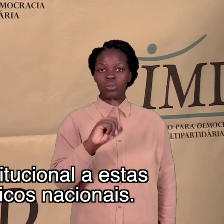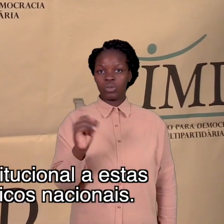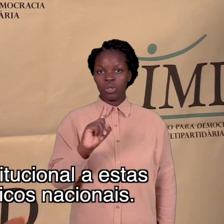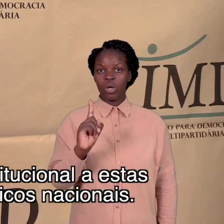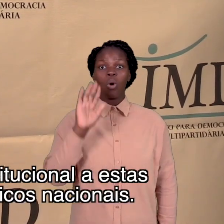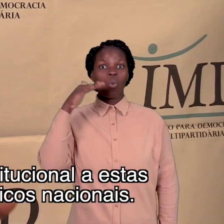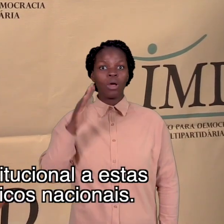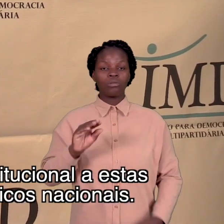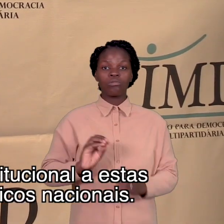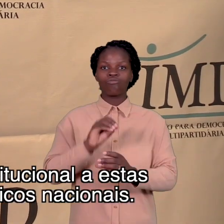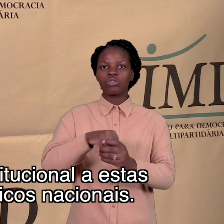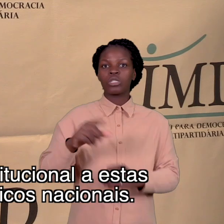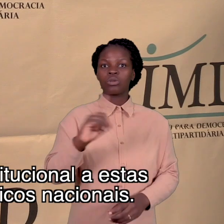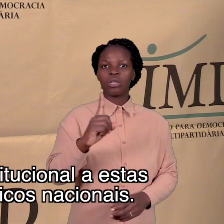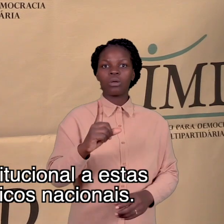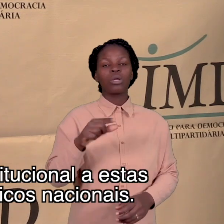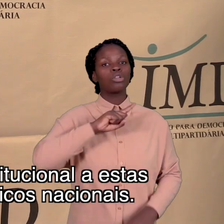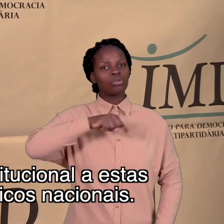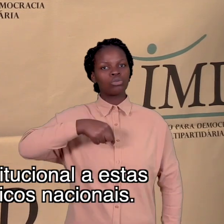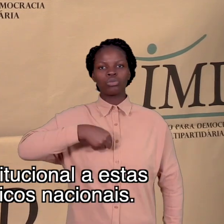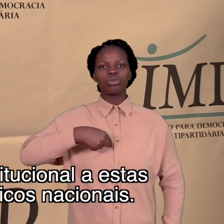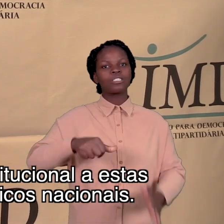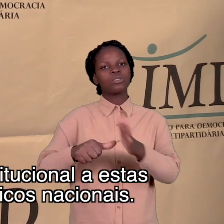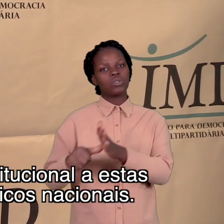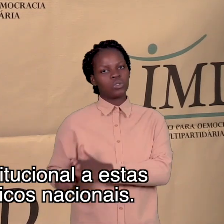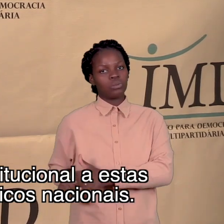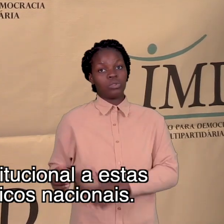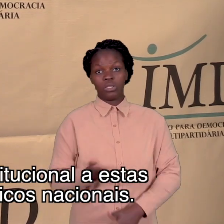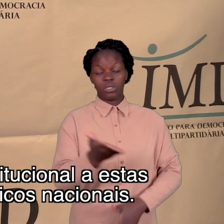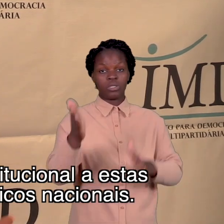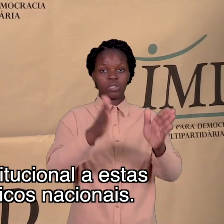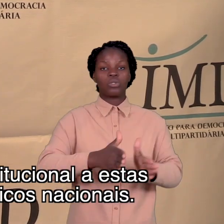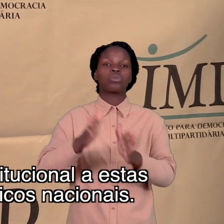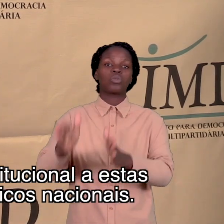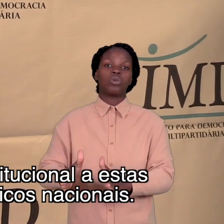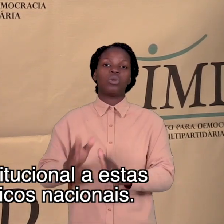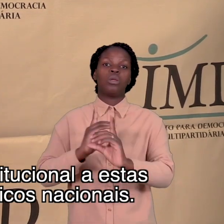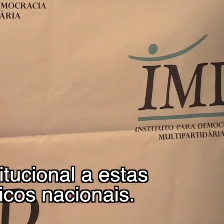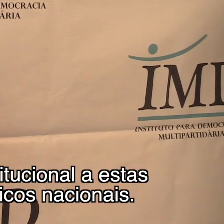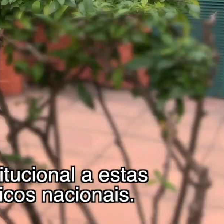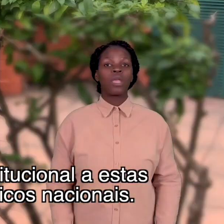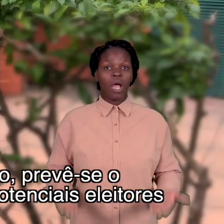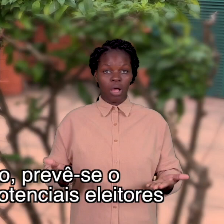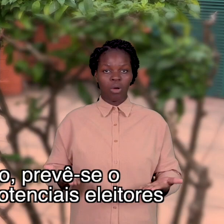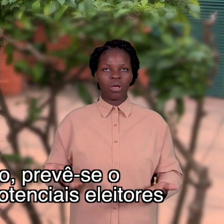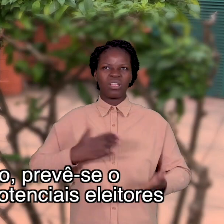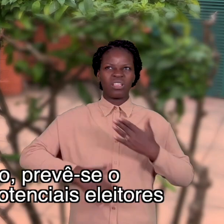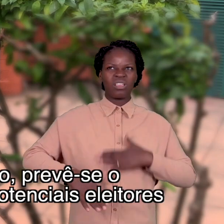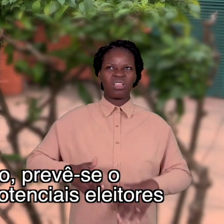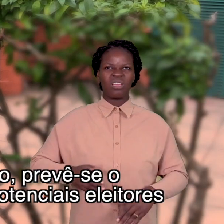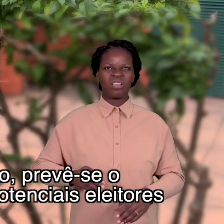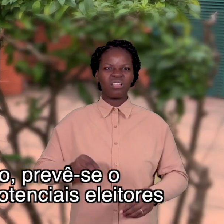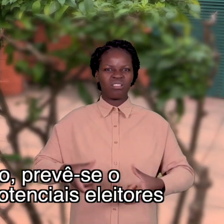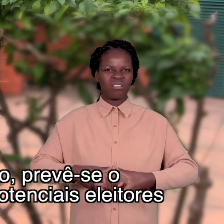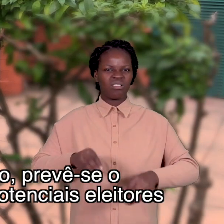afastando, nós estamos a tirar um direito constitucional a estas pessoas de participação em processos políticos nacionais. Importa referir que